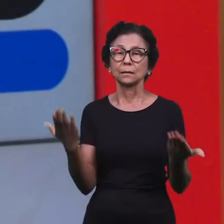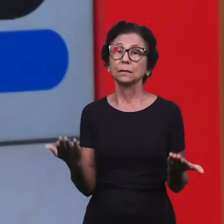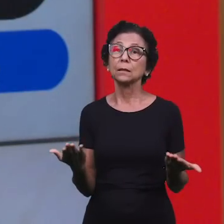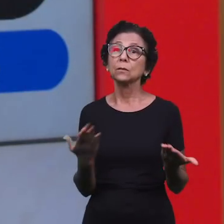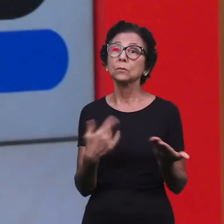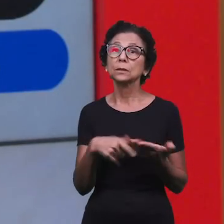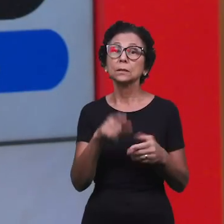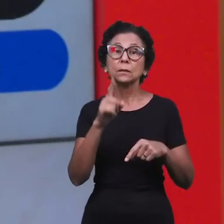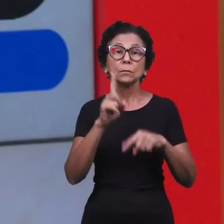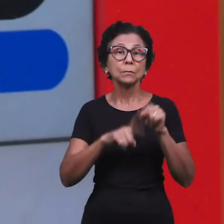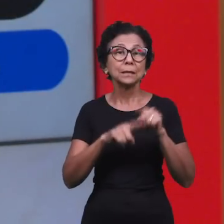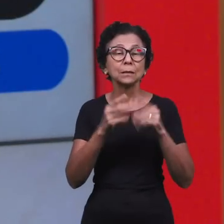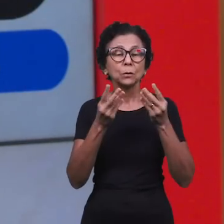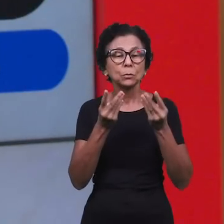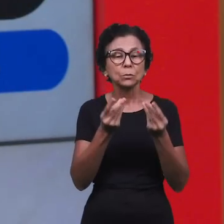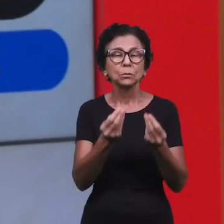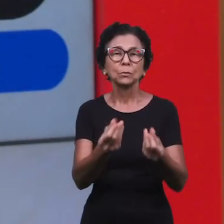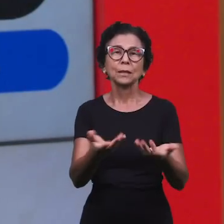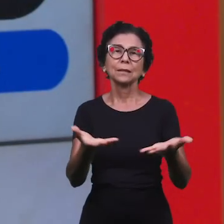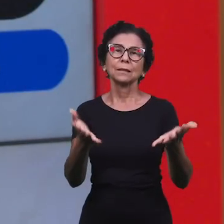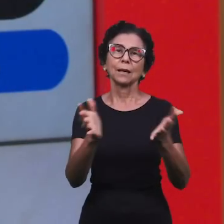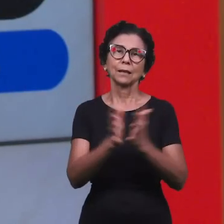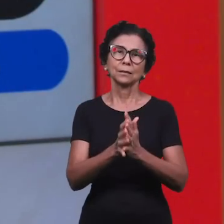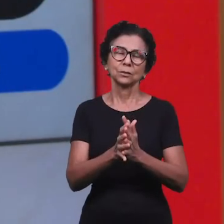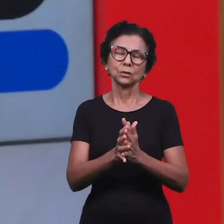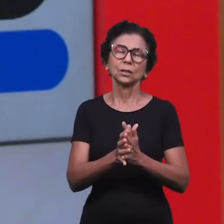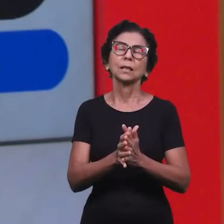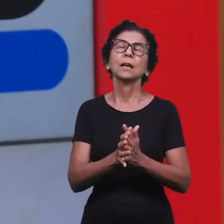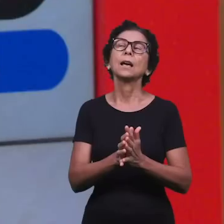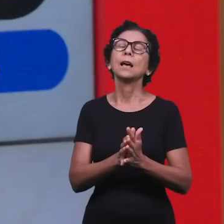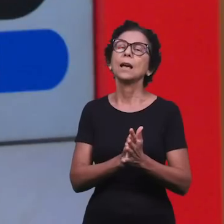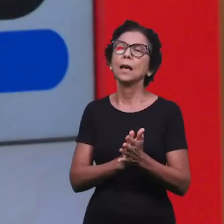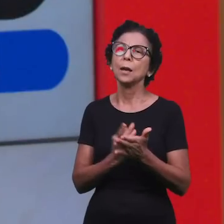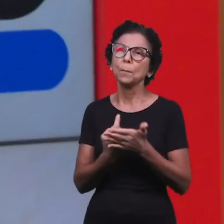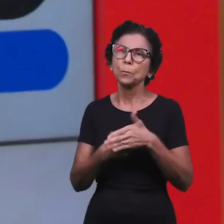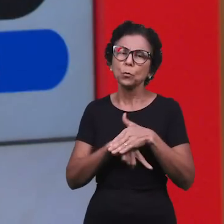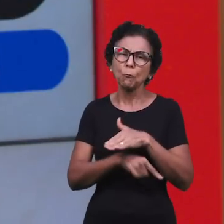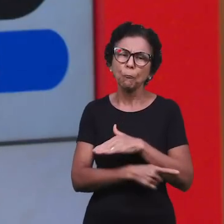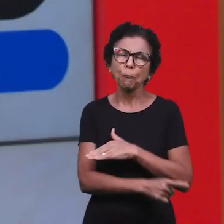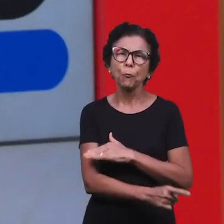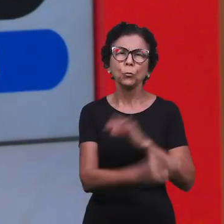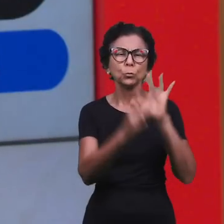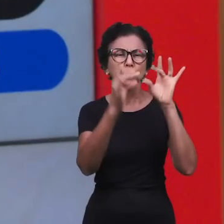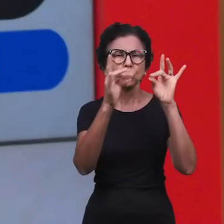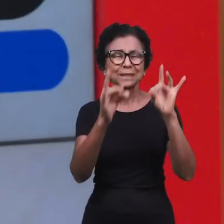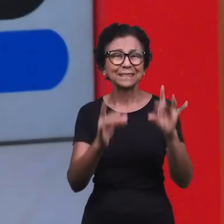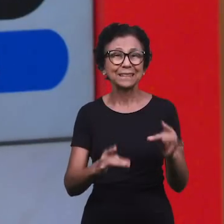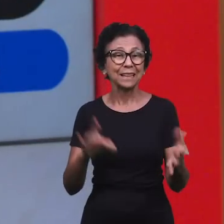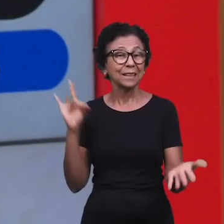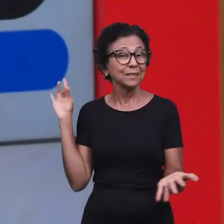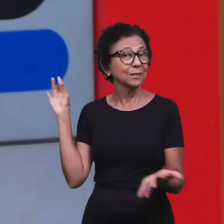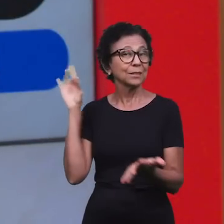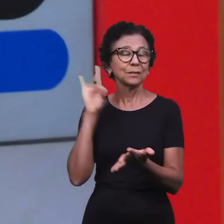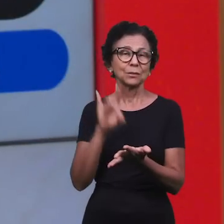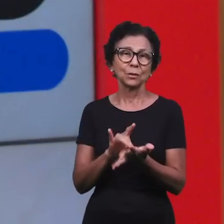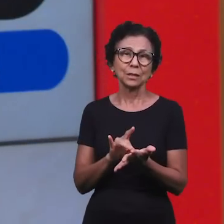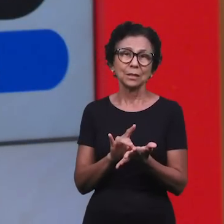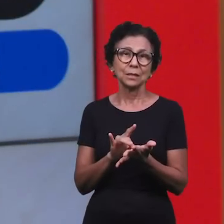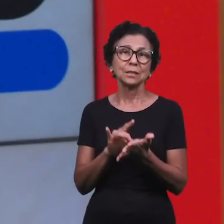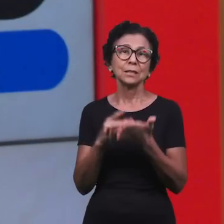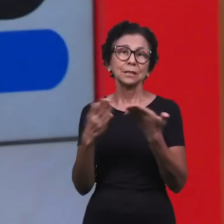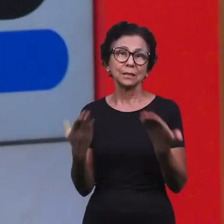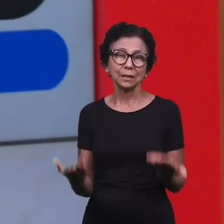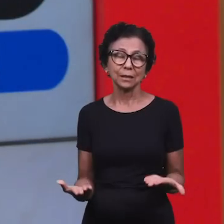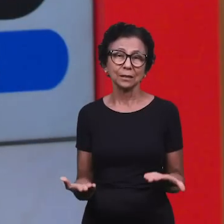que você tenha um material de qualidade, tá? Um material aprofundado, atualizado, de